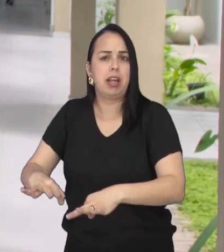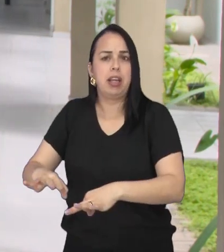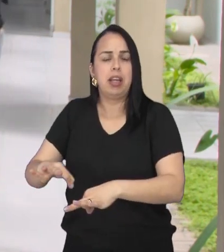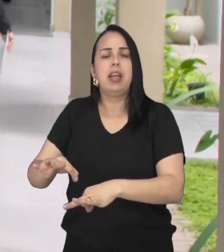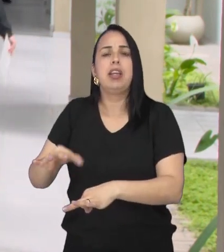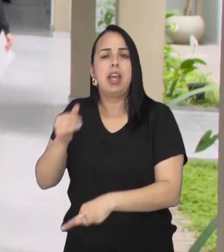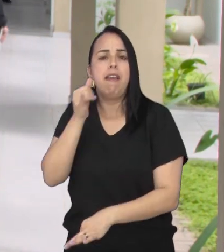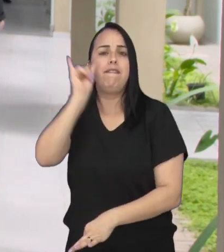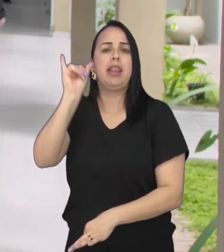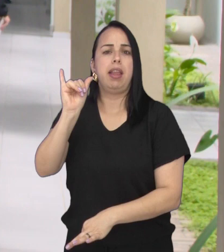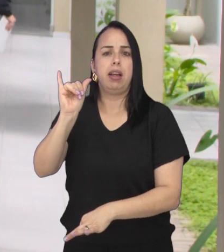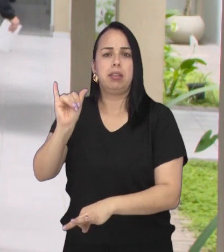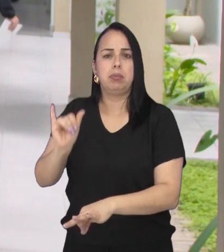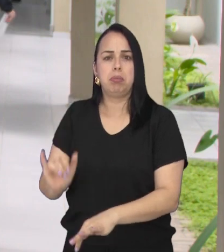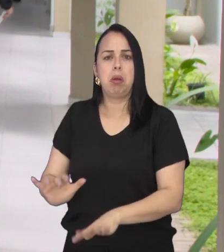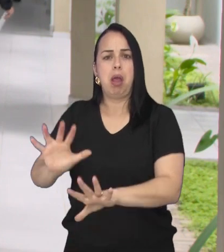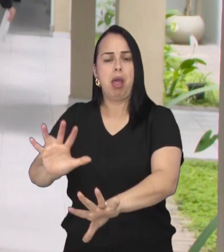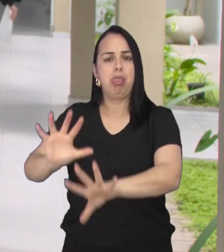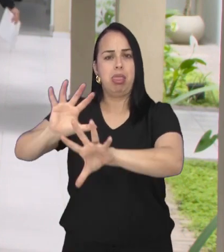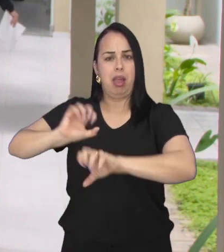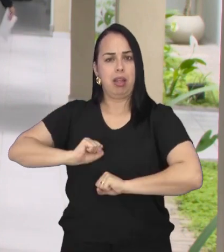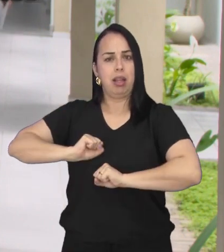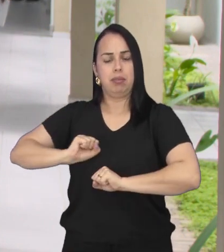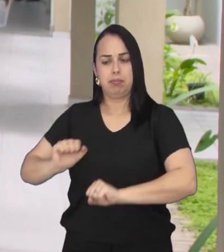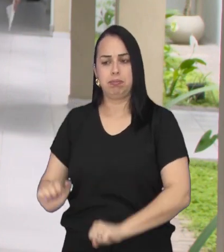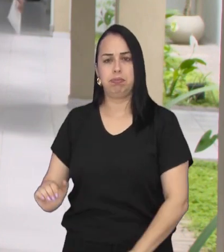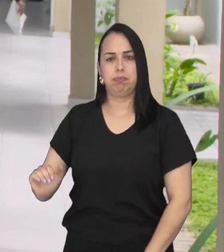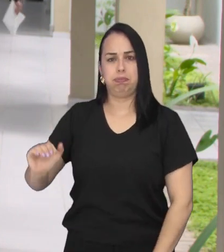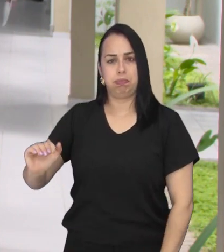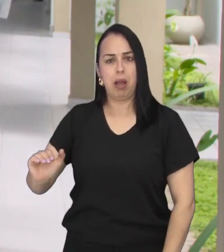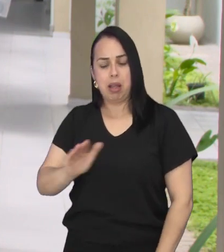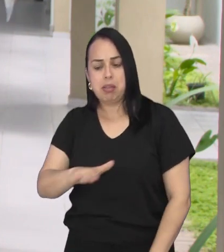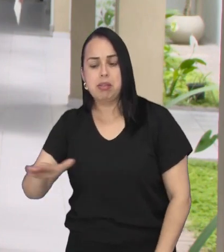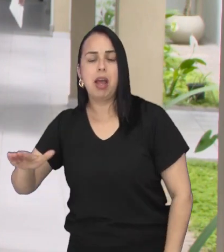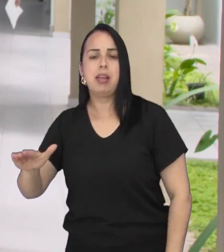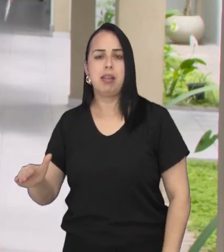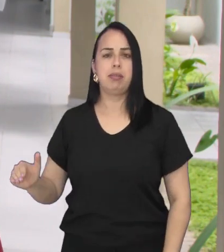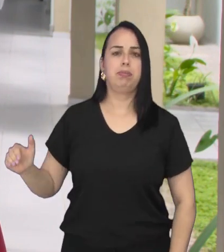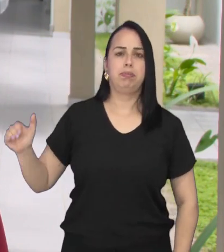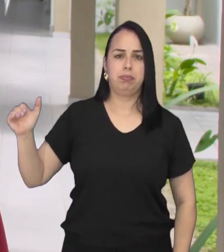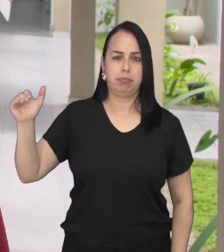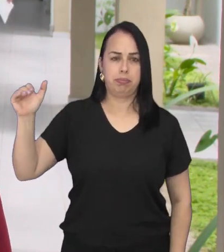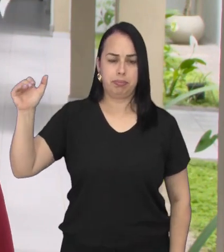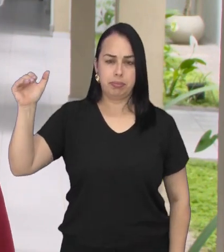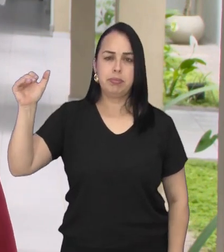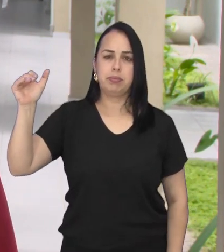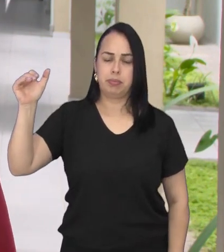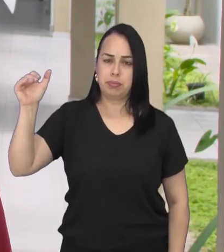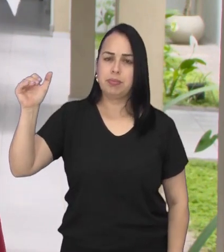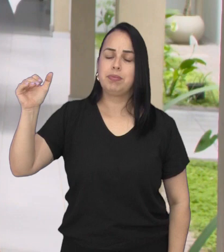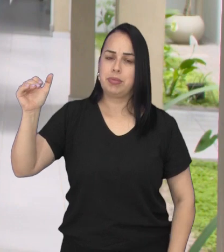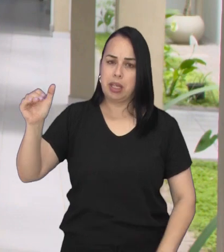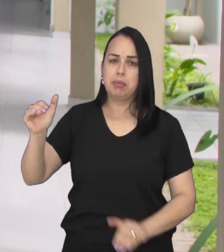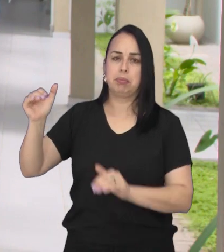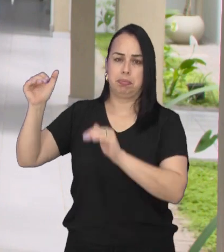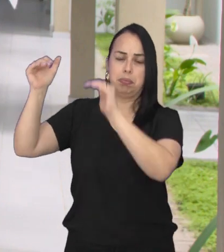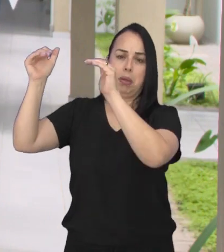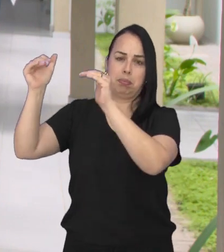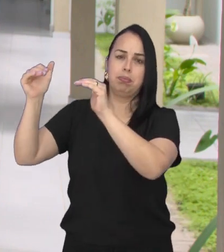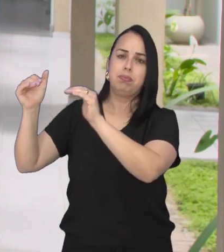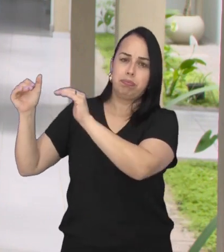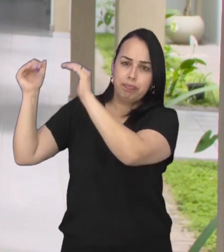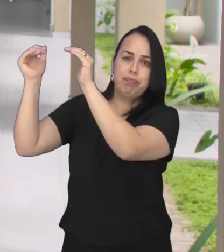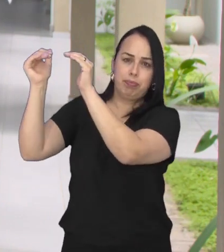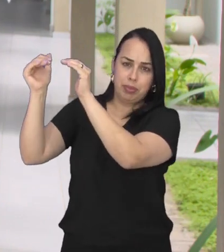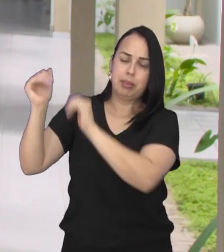efetivo de evitar a ocorrência da hepatite A na faixa etária menor e que acaba eh